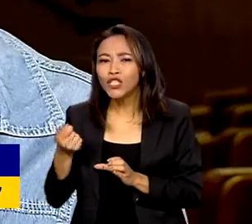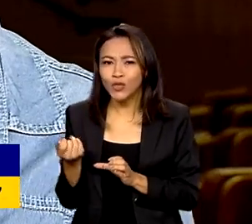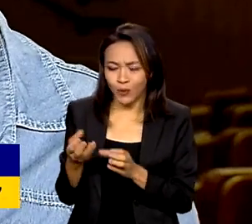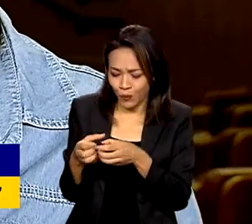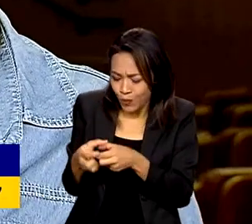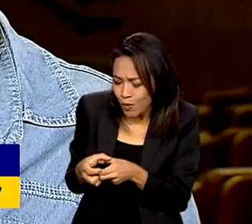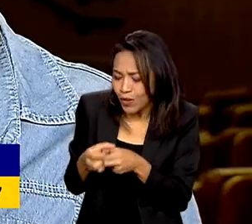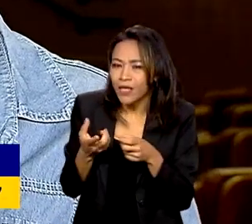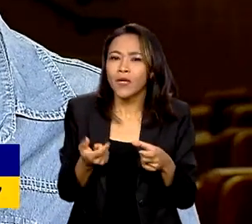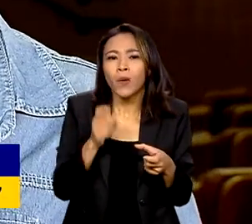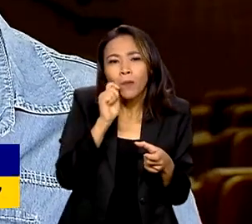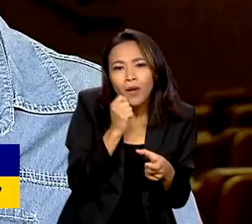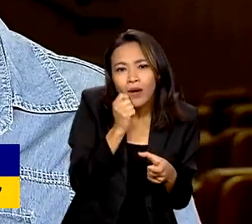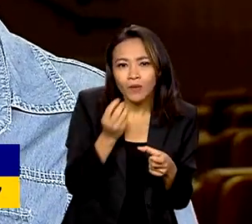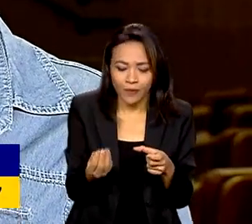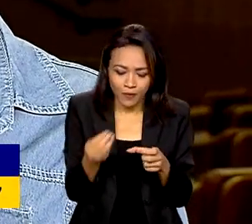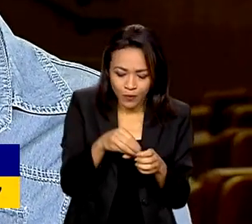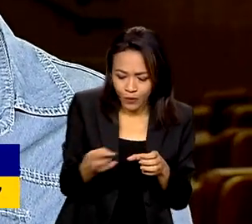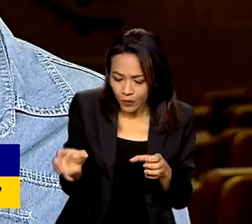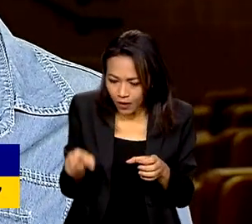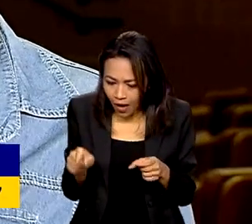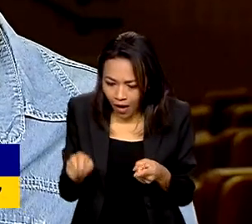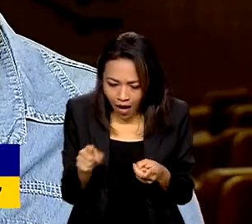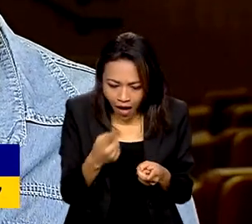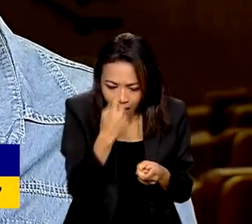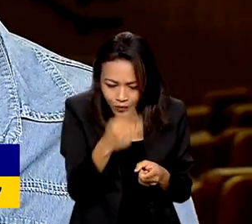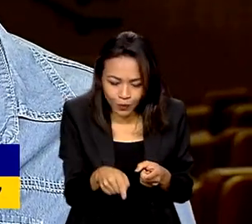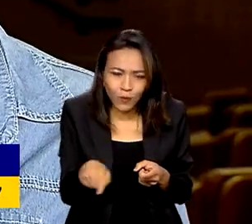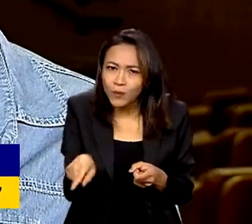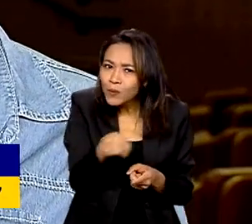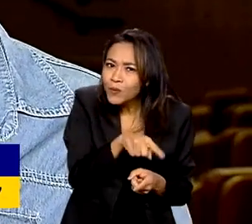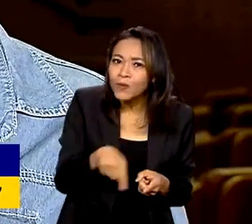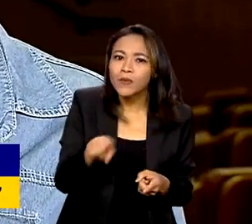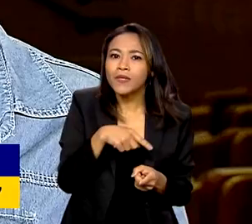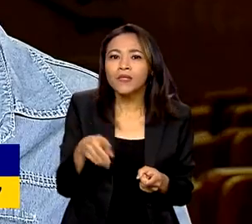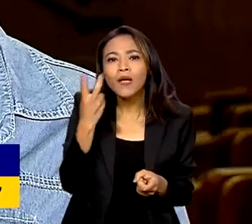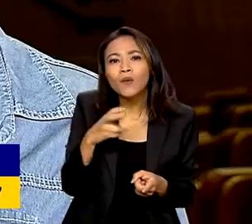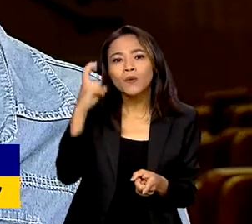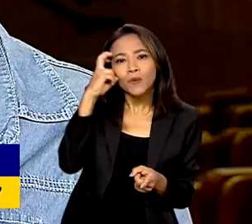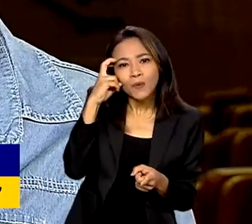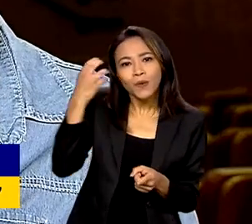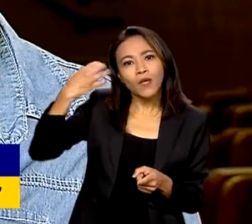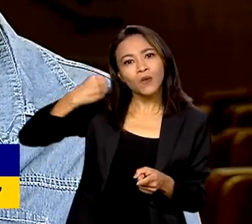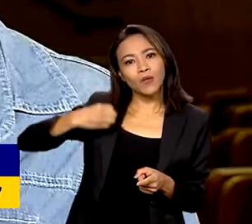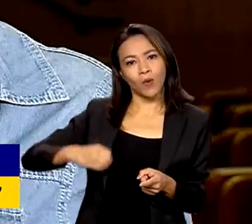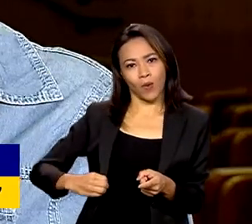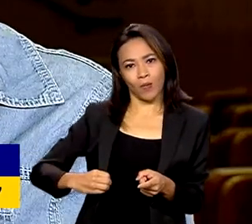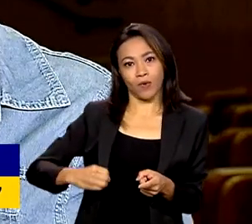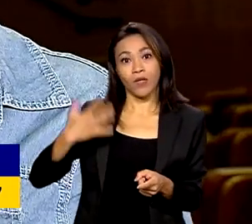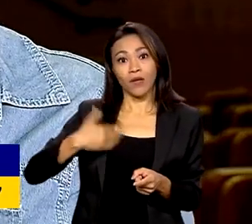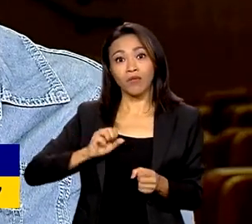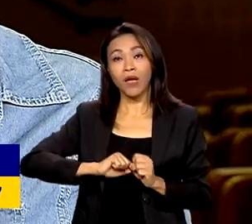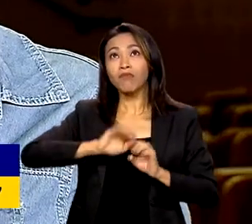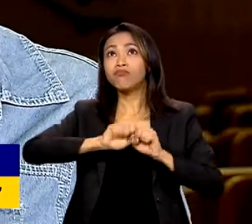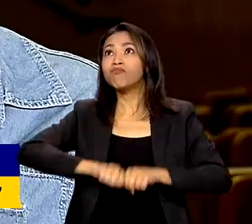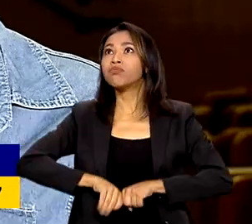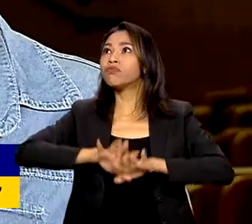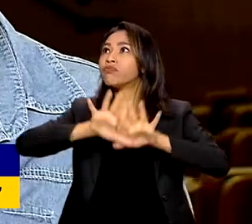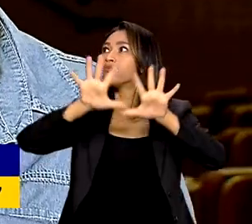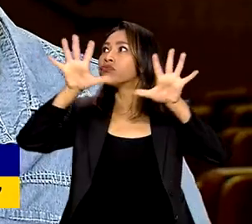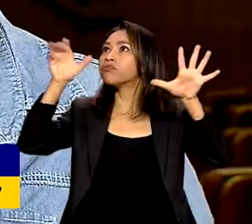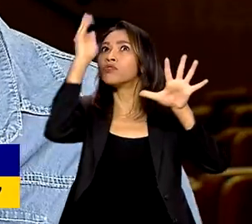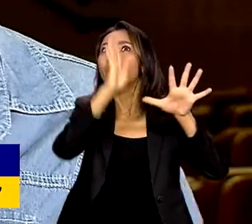o bolinho de fruta pão é tudo que dialoga com Os territórios como os quilombos estão espalhados pelo território nacional